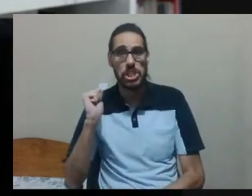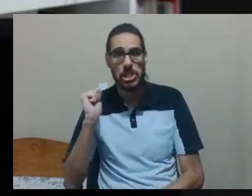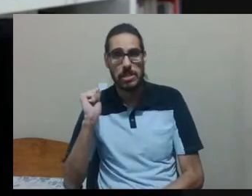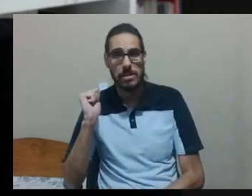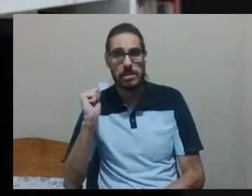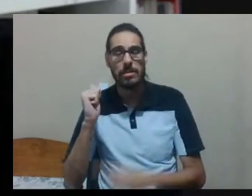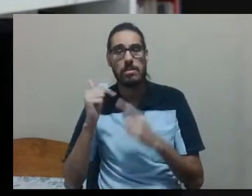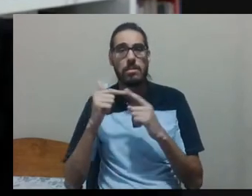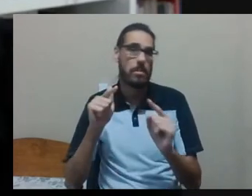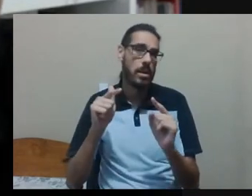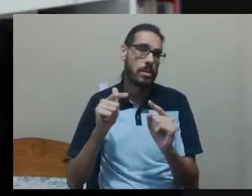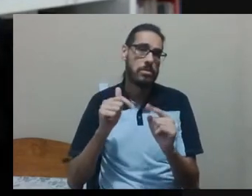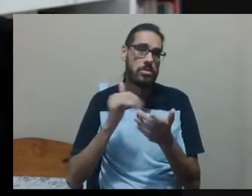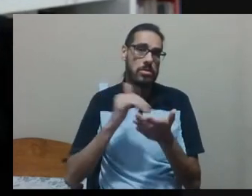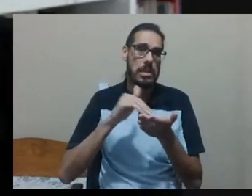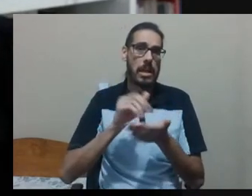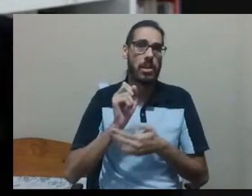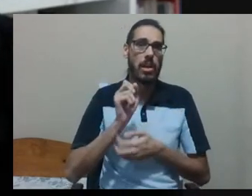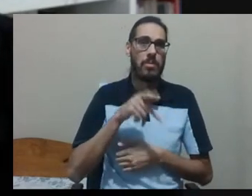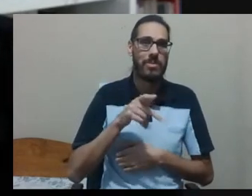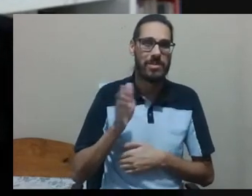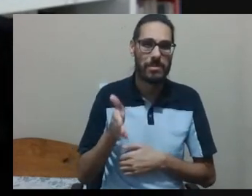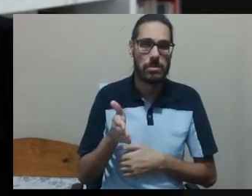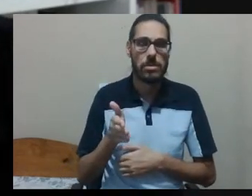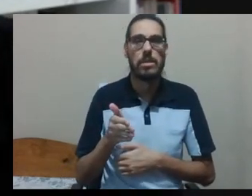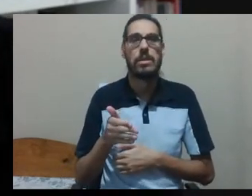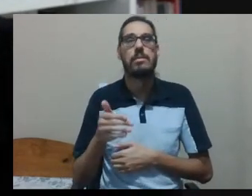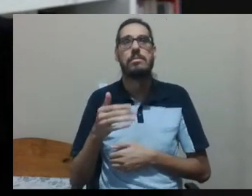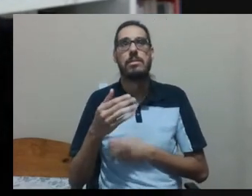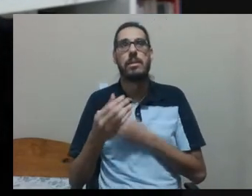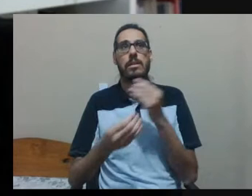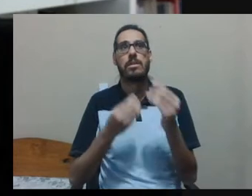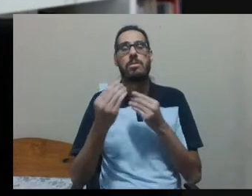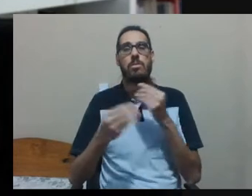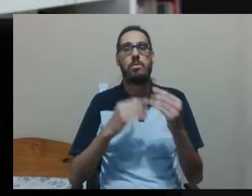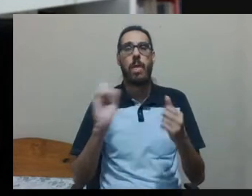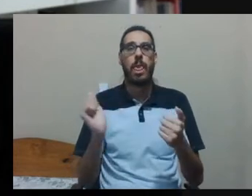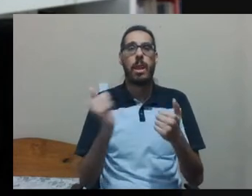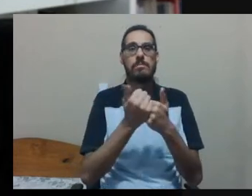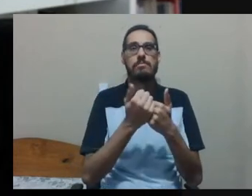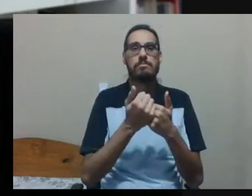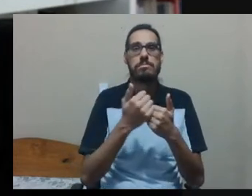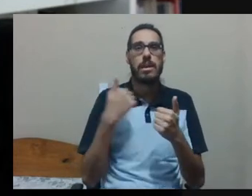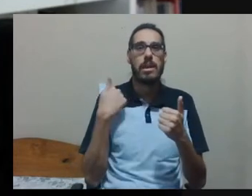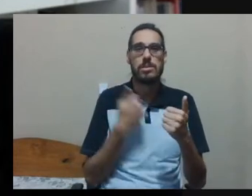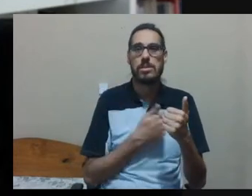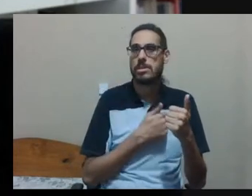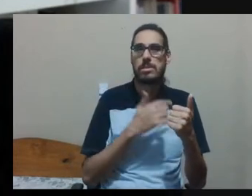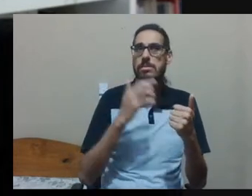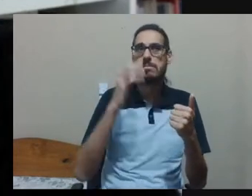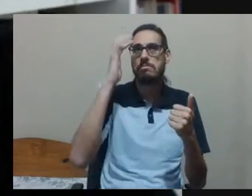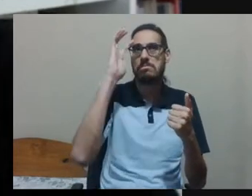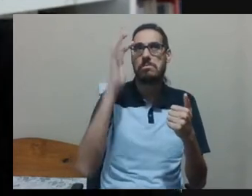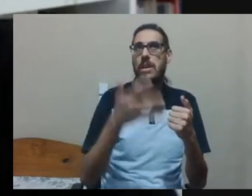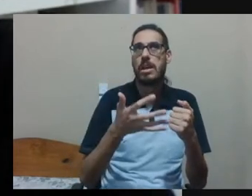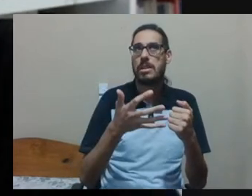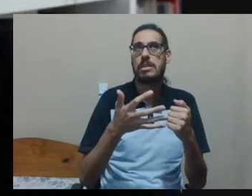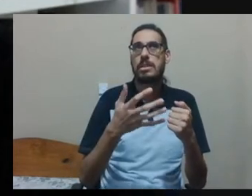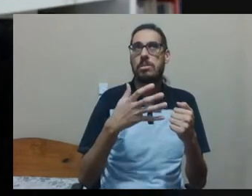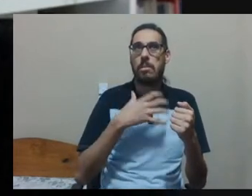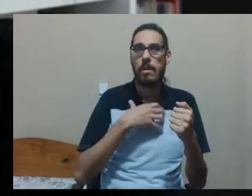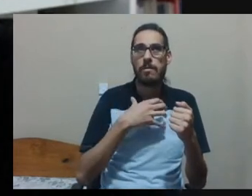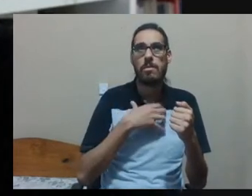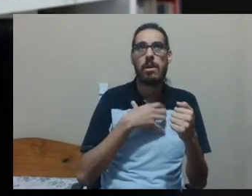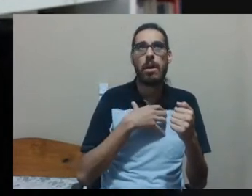se aposentaram, e a reposição não tem sido realizada de maneira a sustentar as atividades